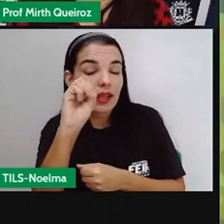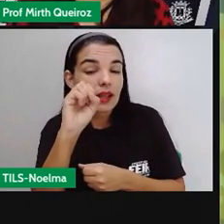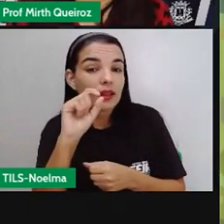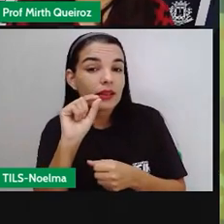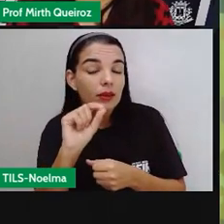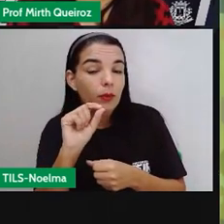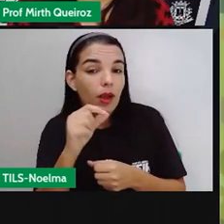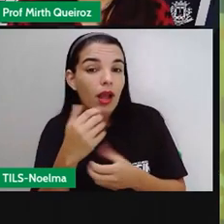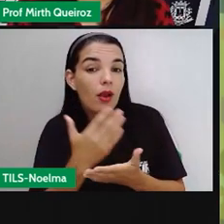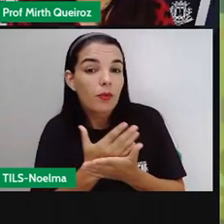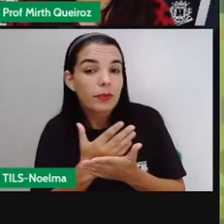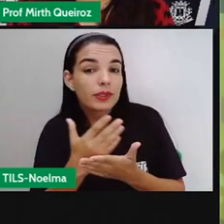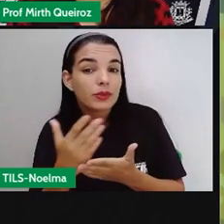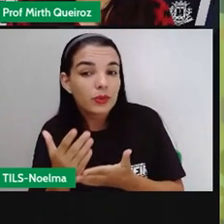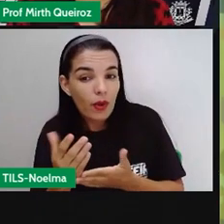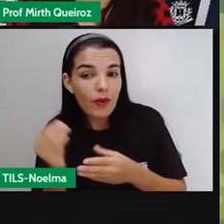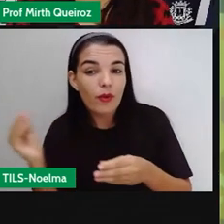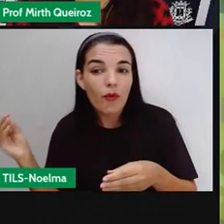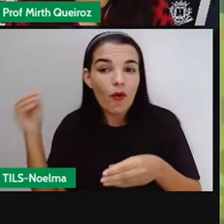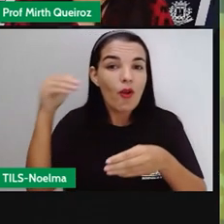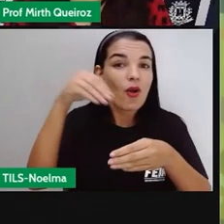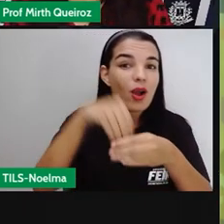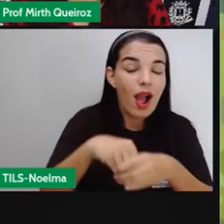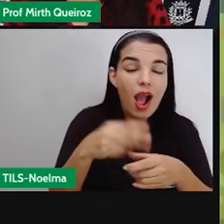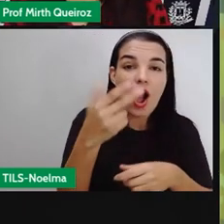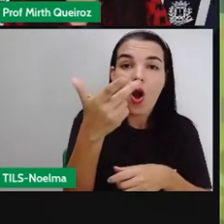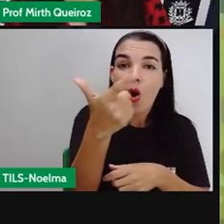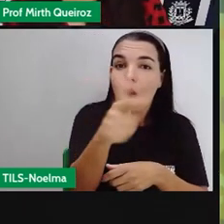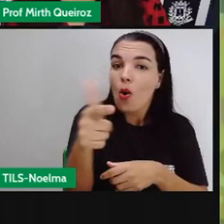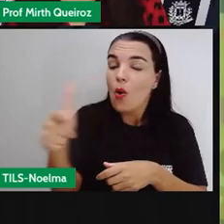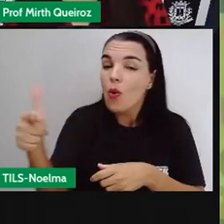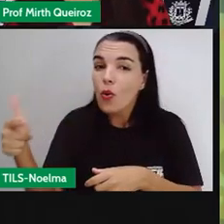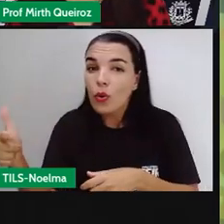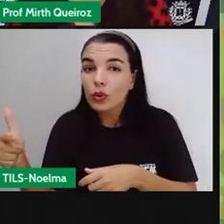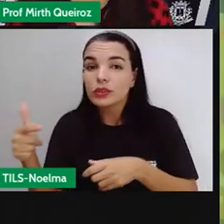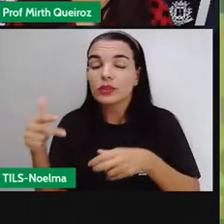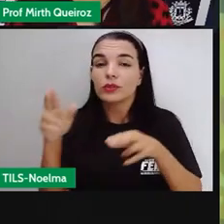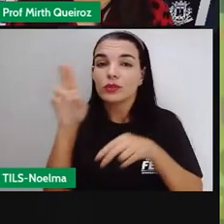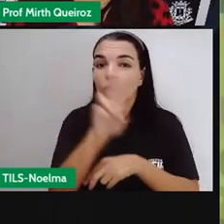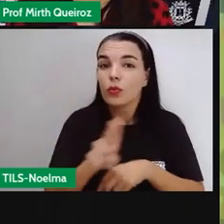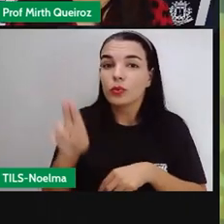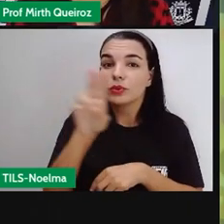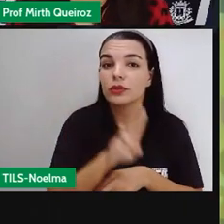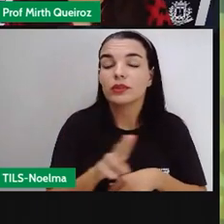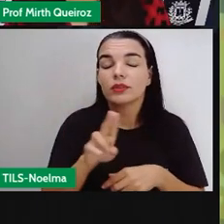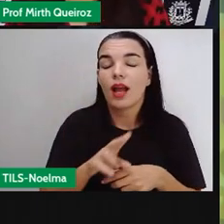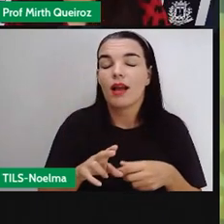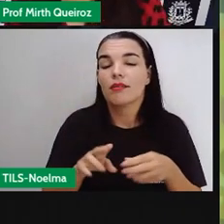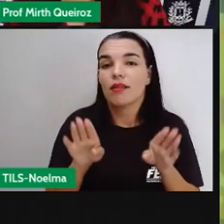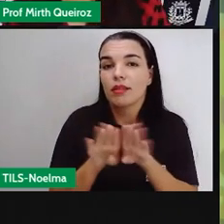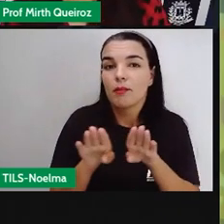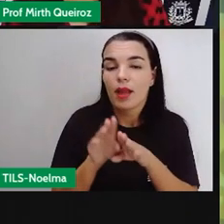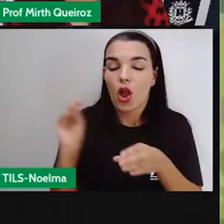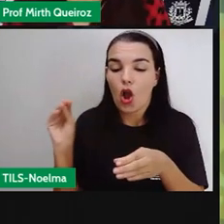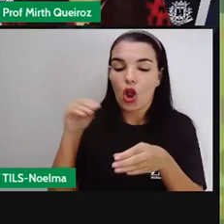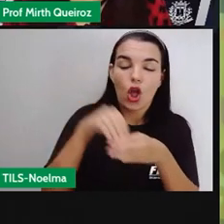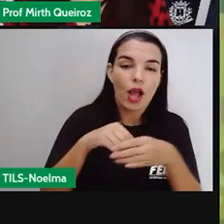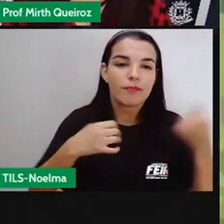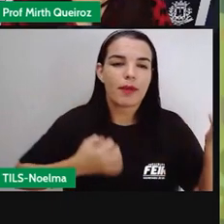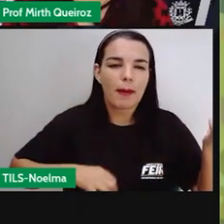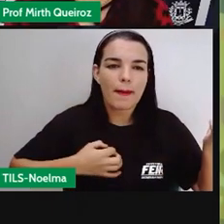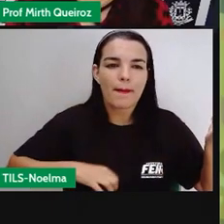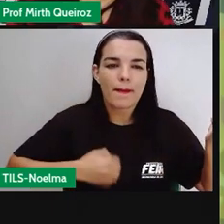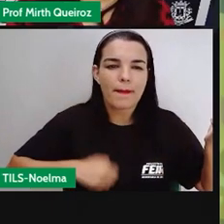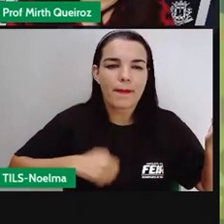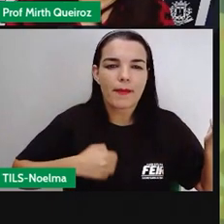a bateria, a guitarra e o baixo elétrico. É tanto que hoje nós já temos o forró elétrico também, né? Não temos somente o